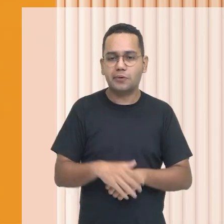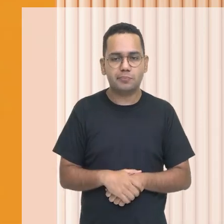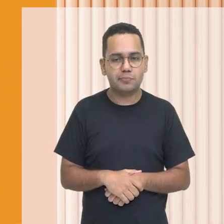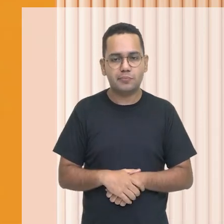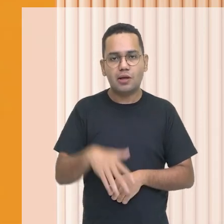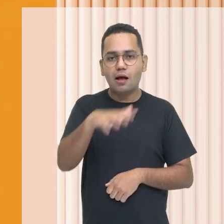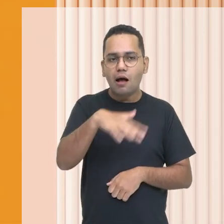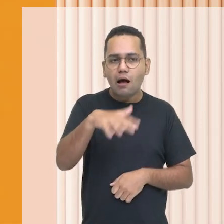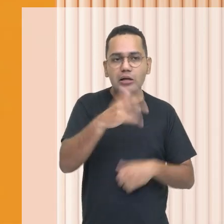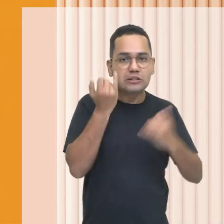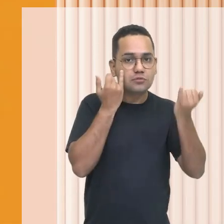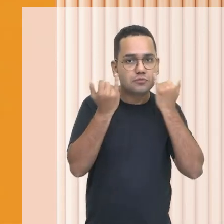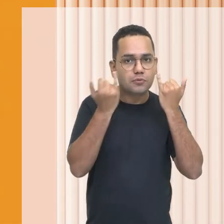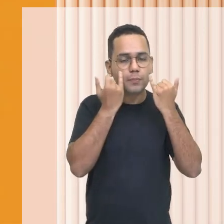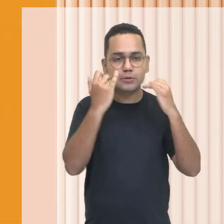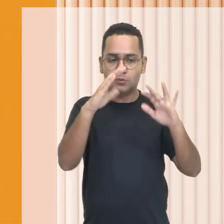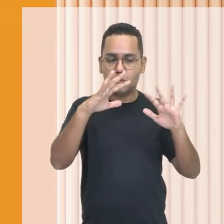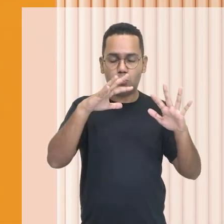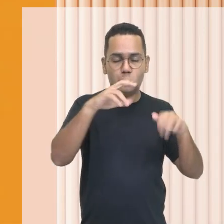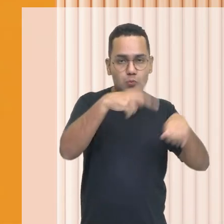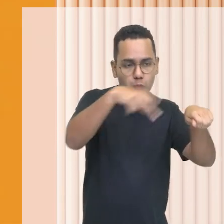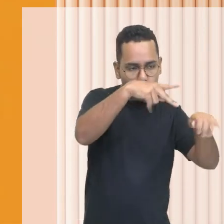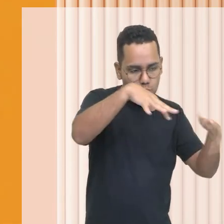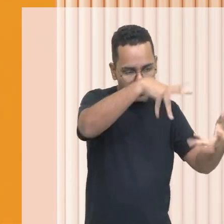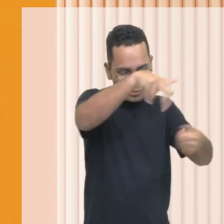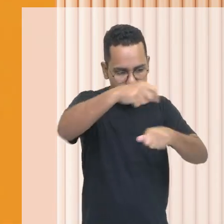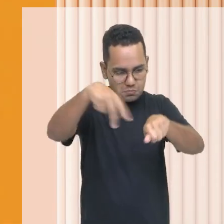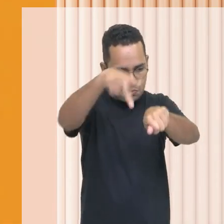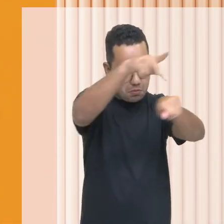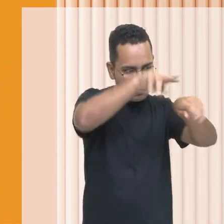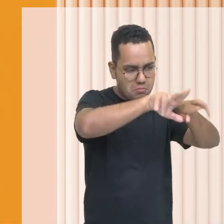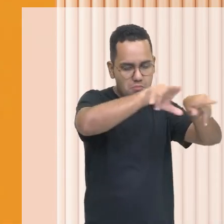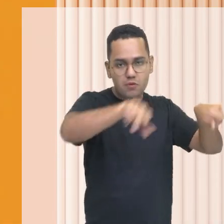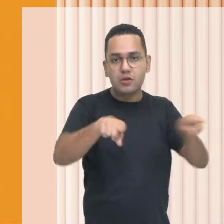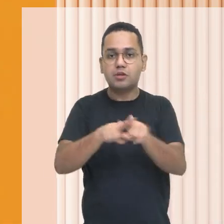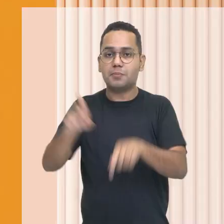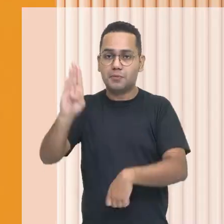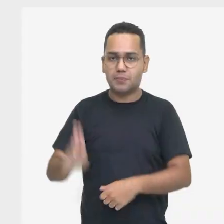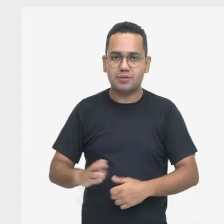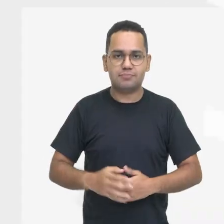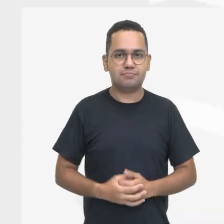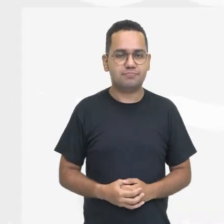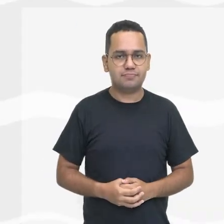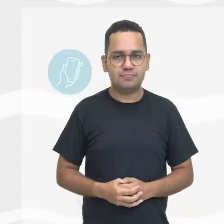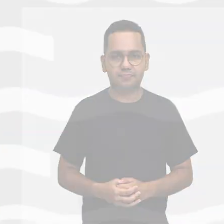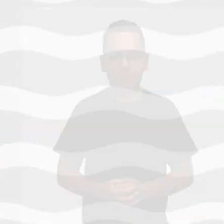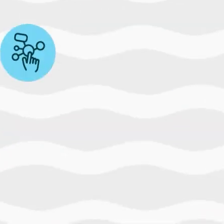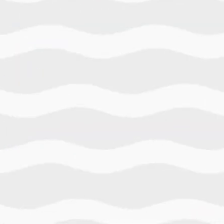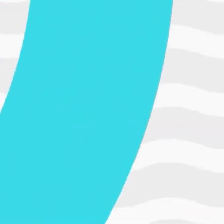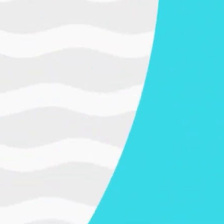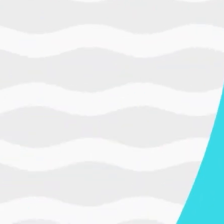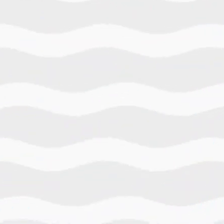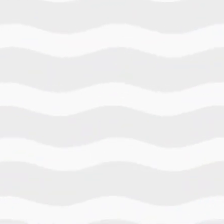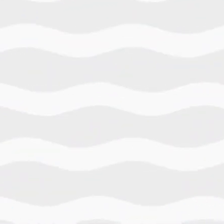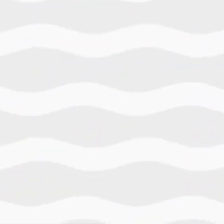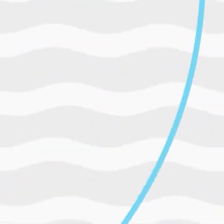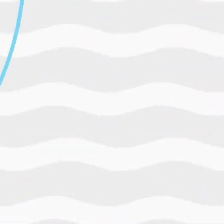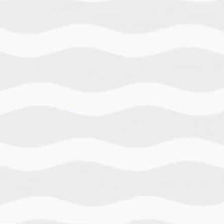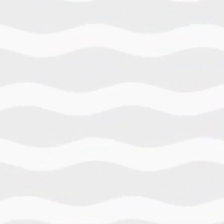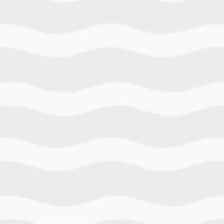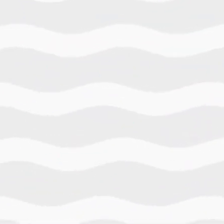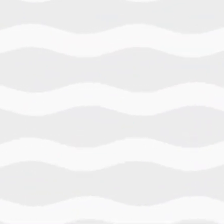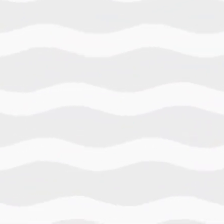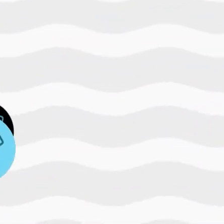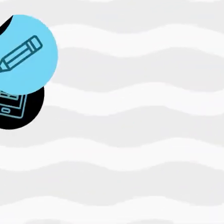contexto mundial da nova ordem mundial, né, e o Brasil.